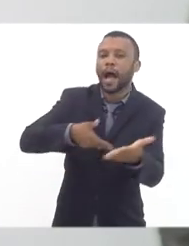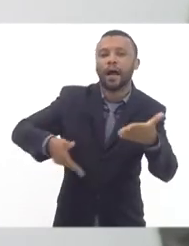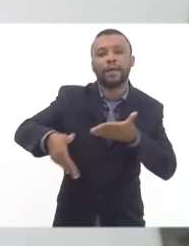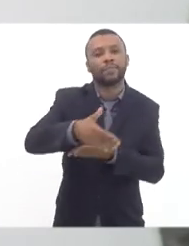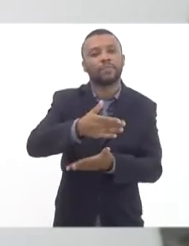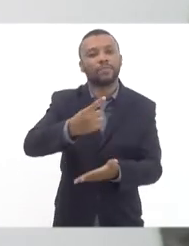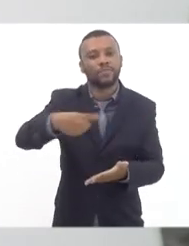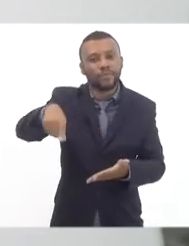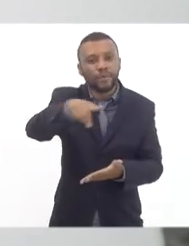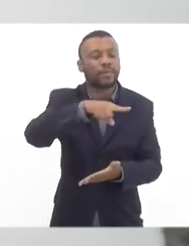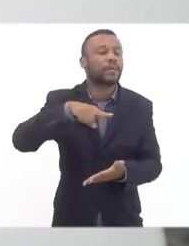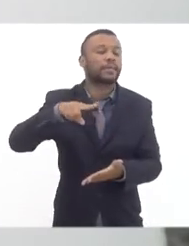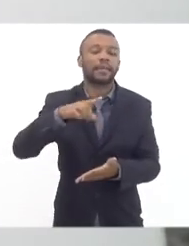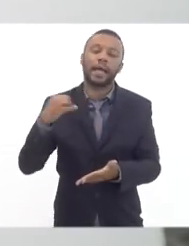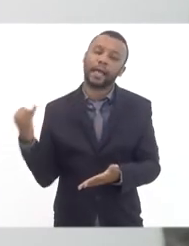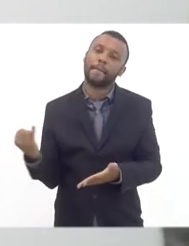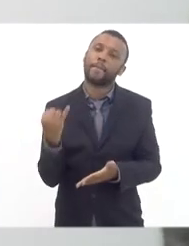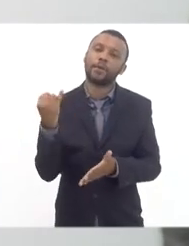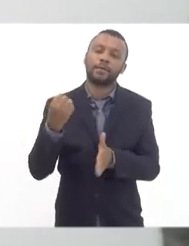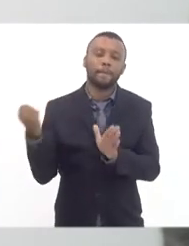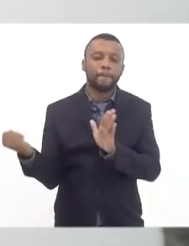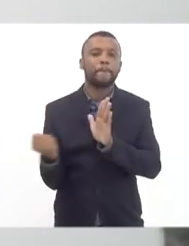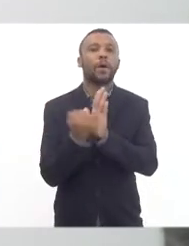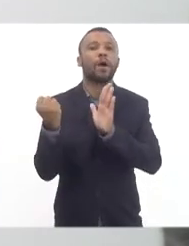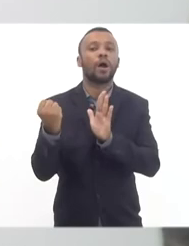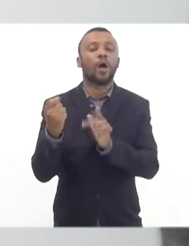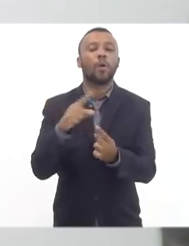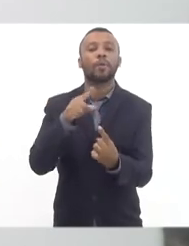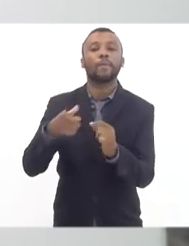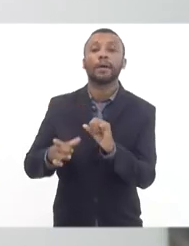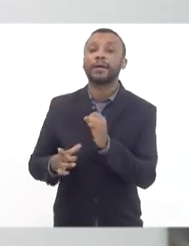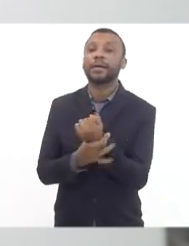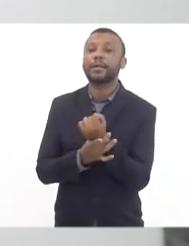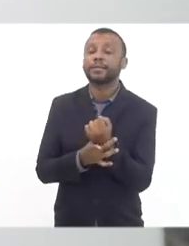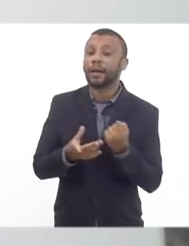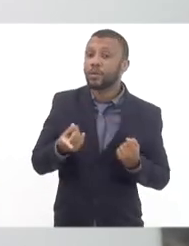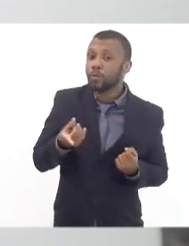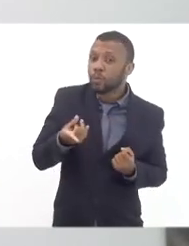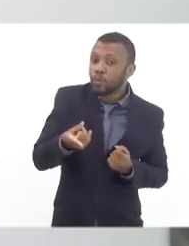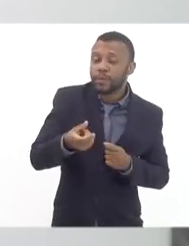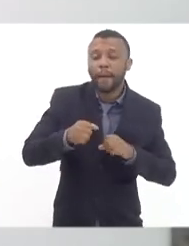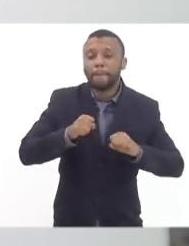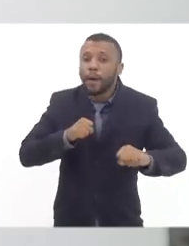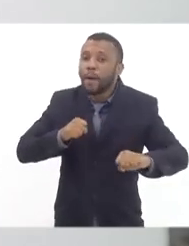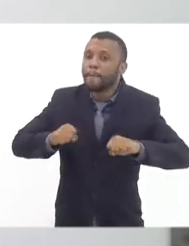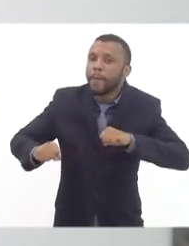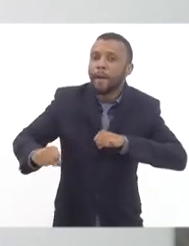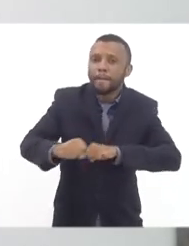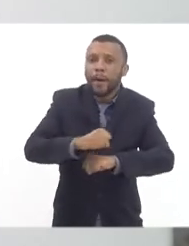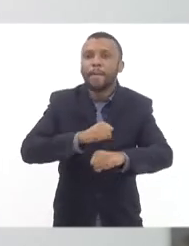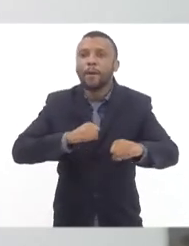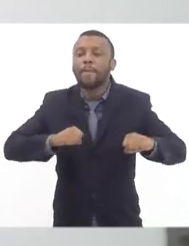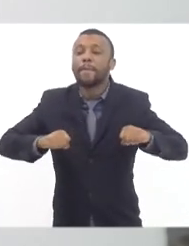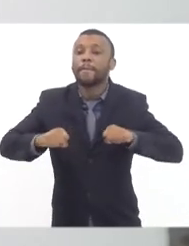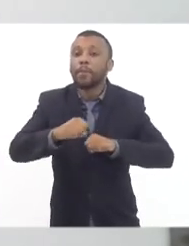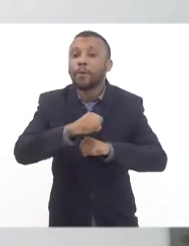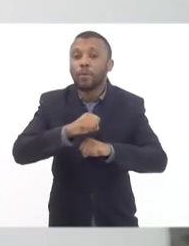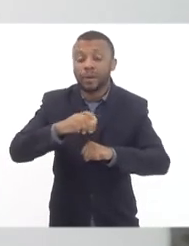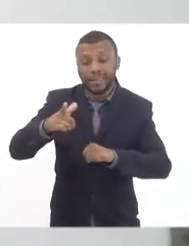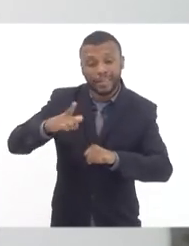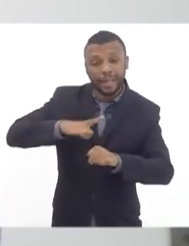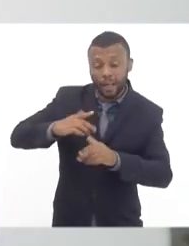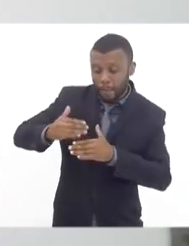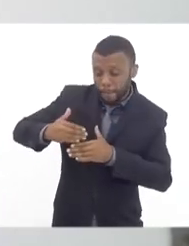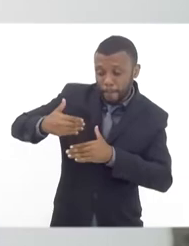é essencial para garantir a continuidade da luta. A luta está